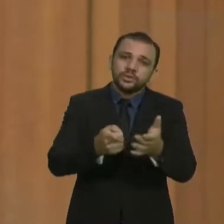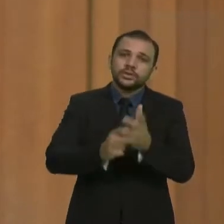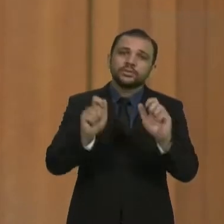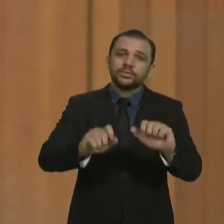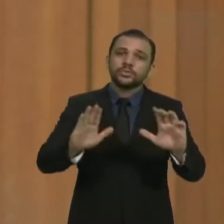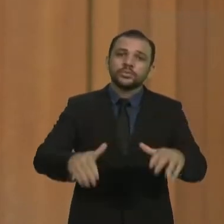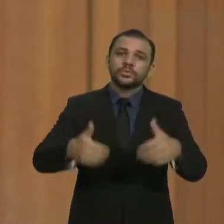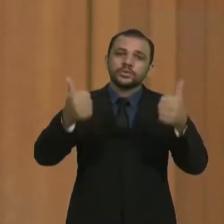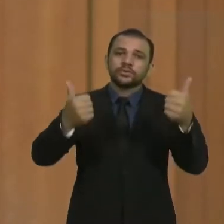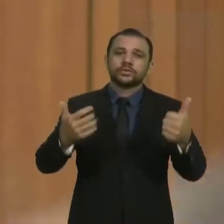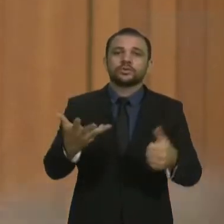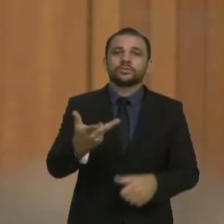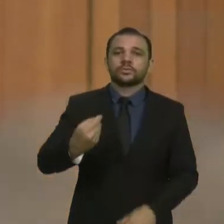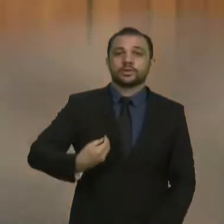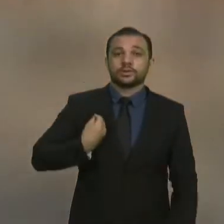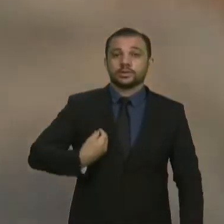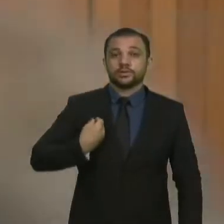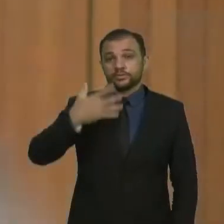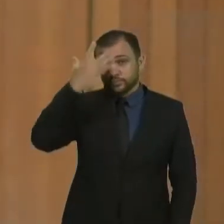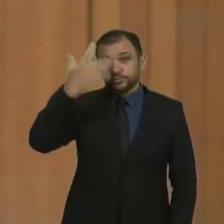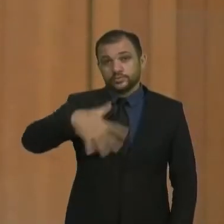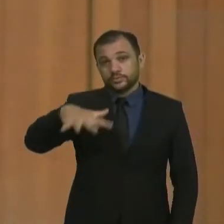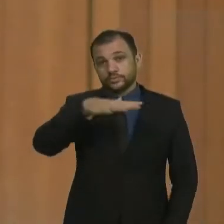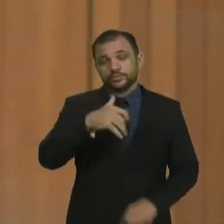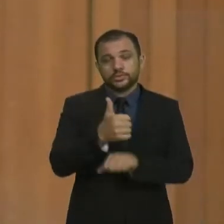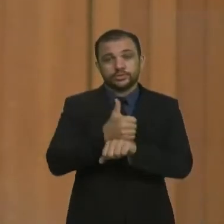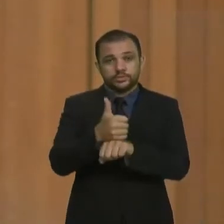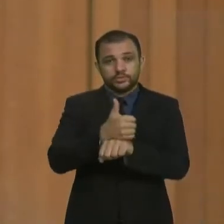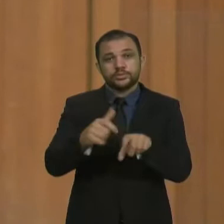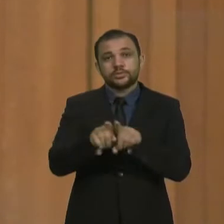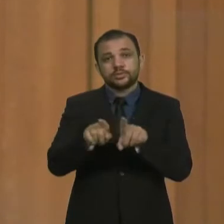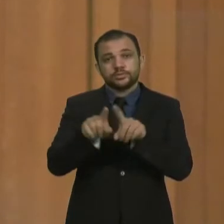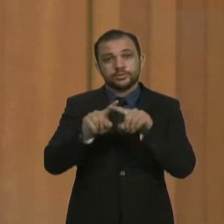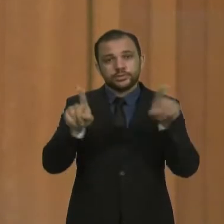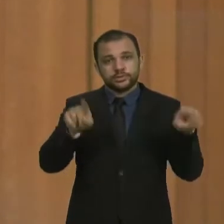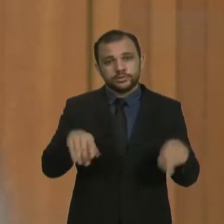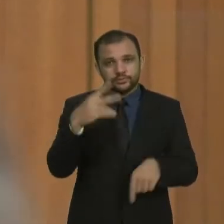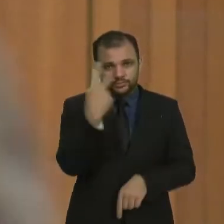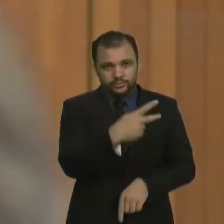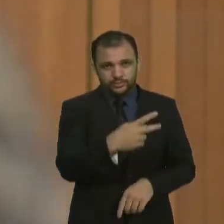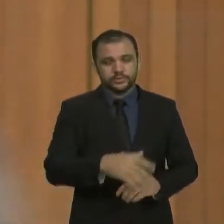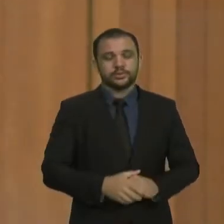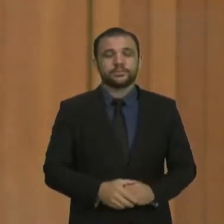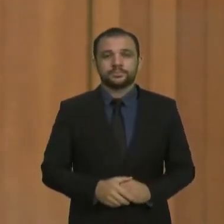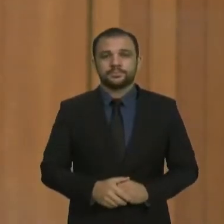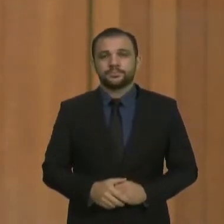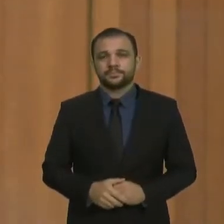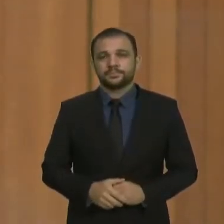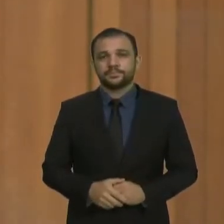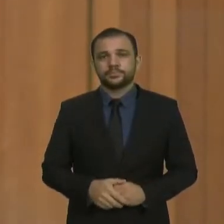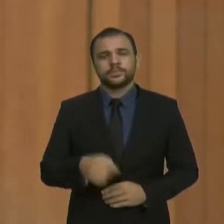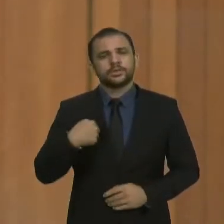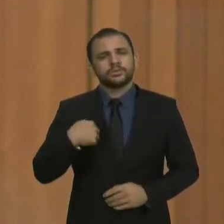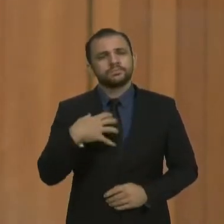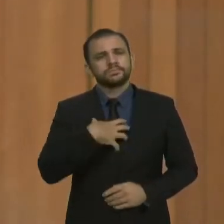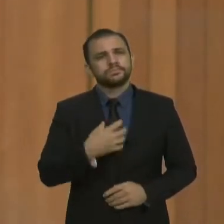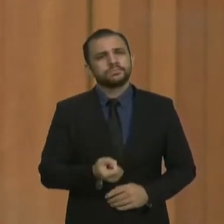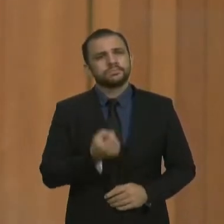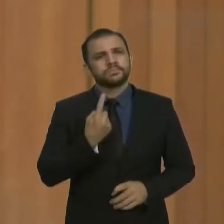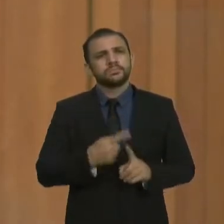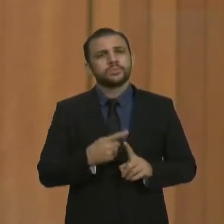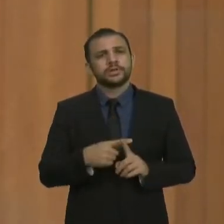qualidade de vida para os profissionais, para os servidores da FUNAC. E aí causou-me estranheza que na